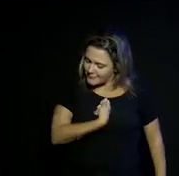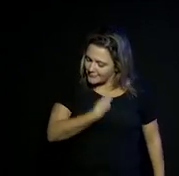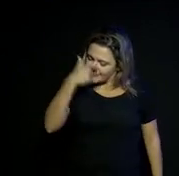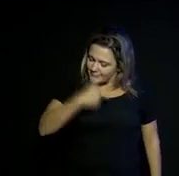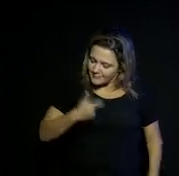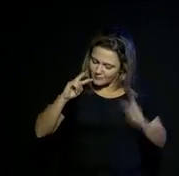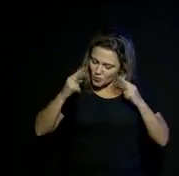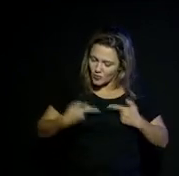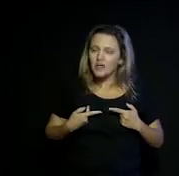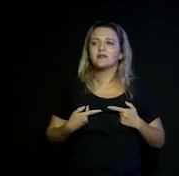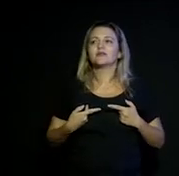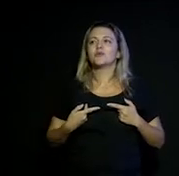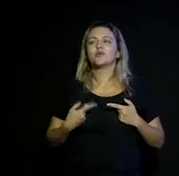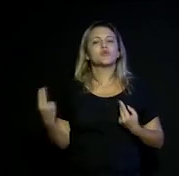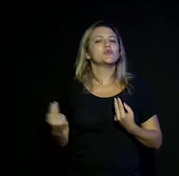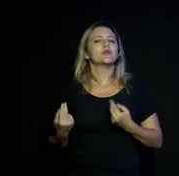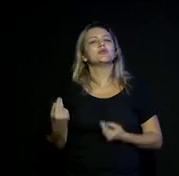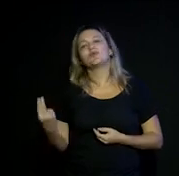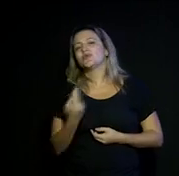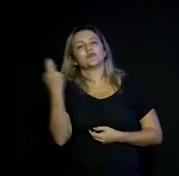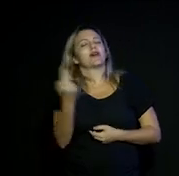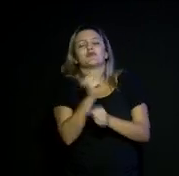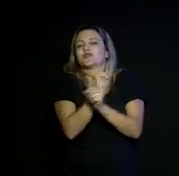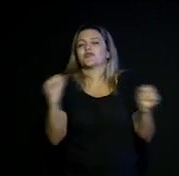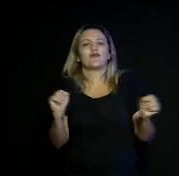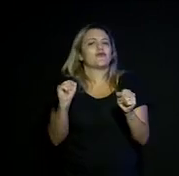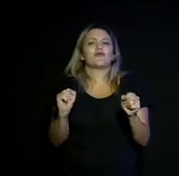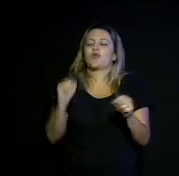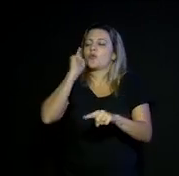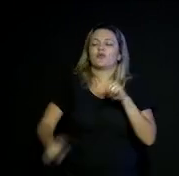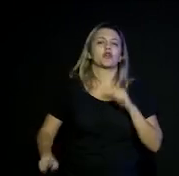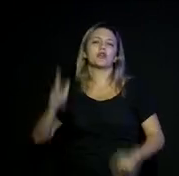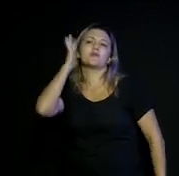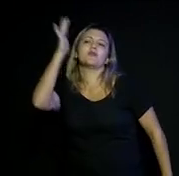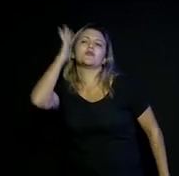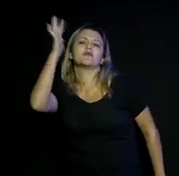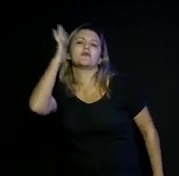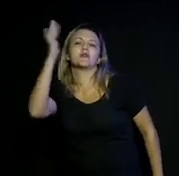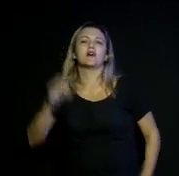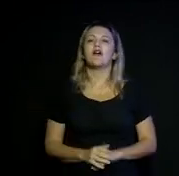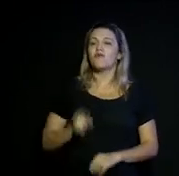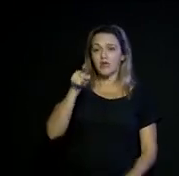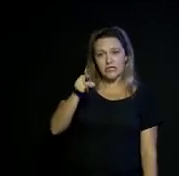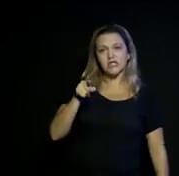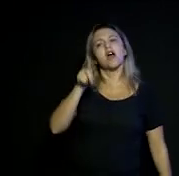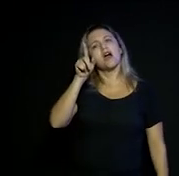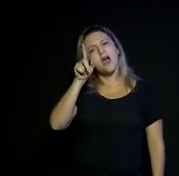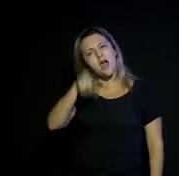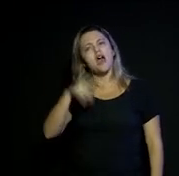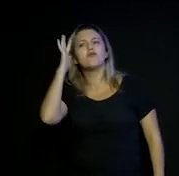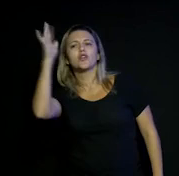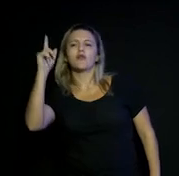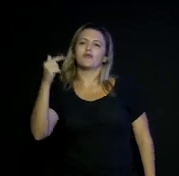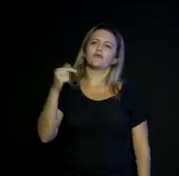natureza humana. Não há como proibir a filosofia. E não há como dizer, você é filósofo e eu não. Você não é ainda. Ela